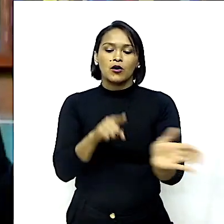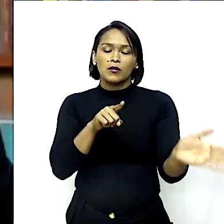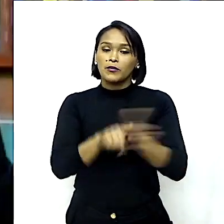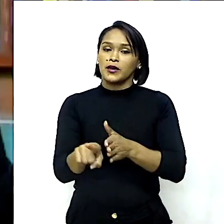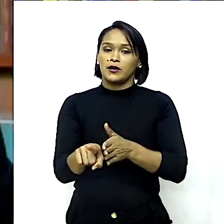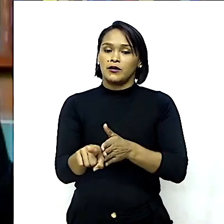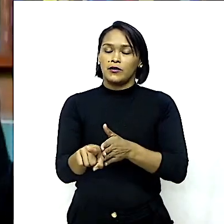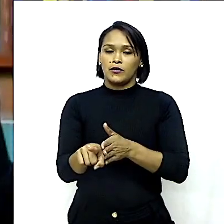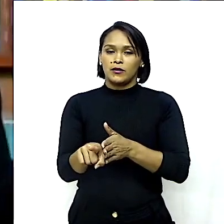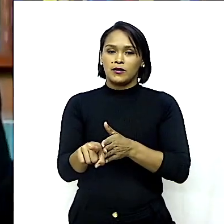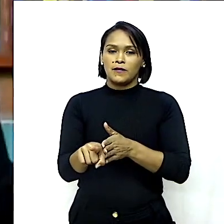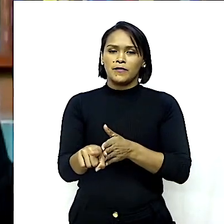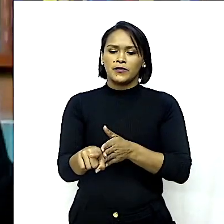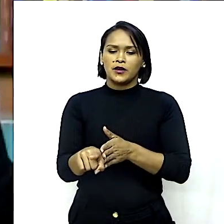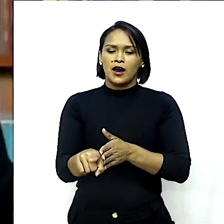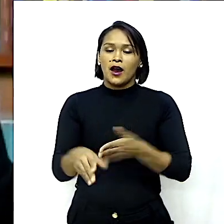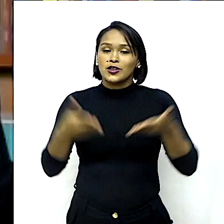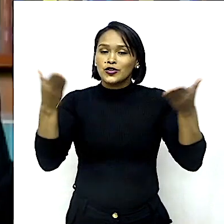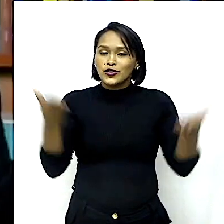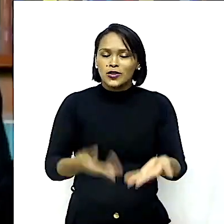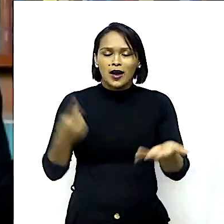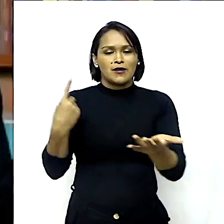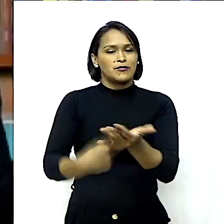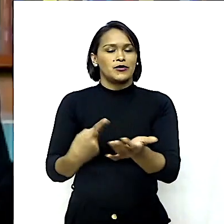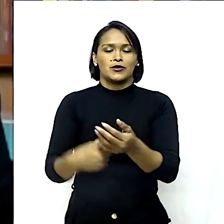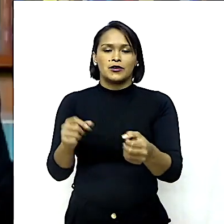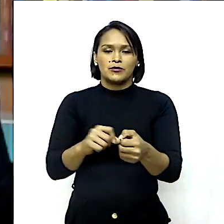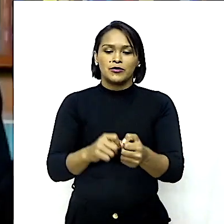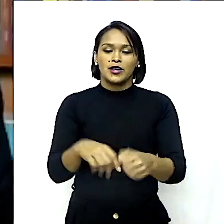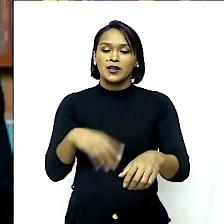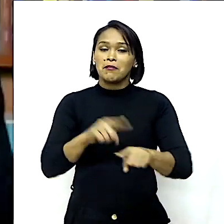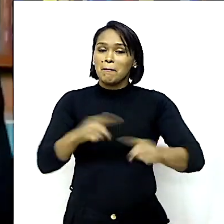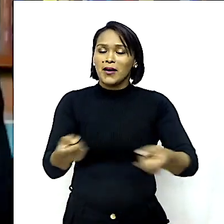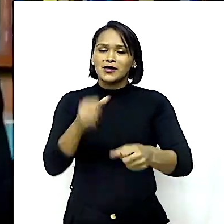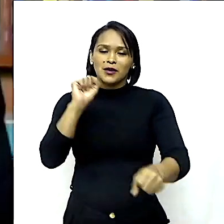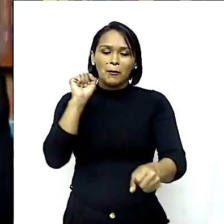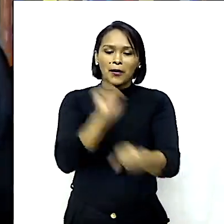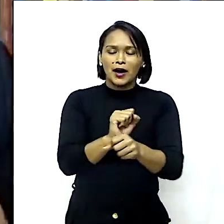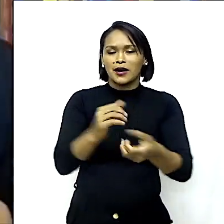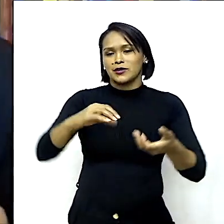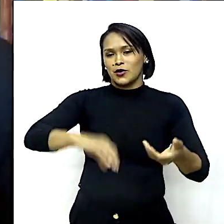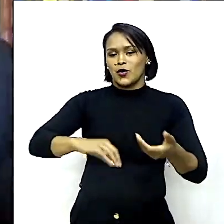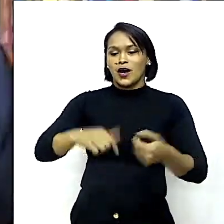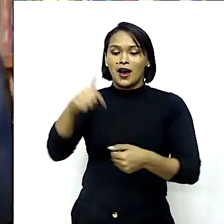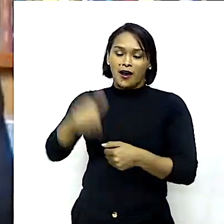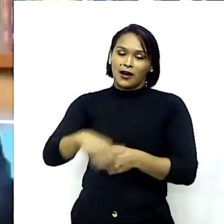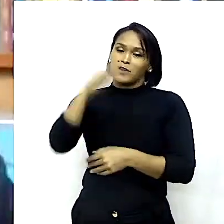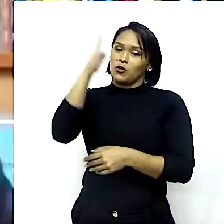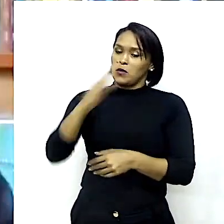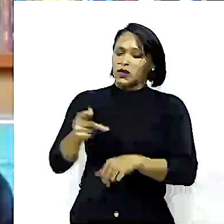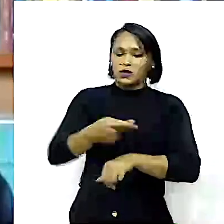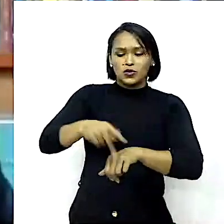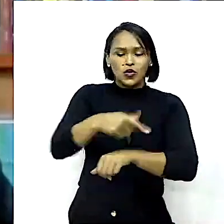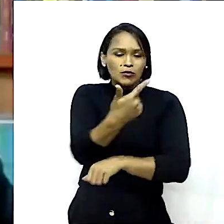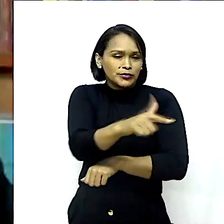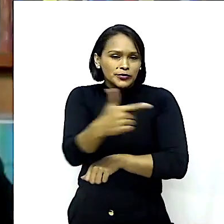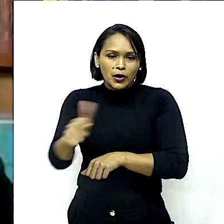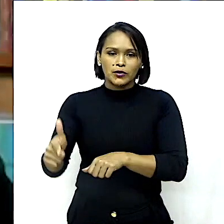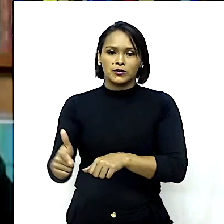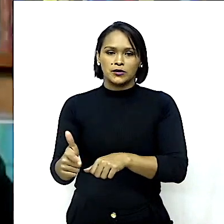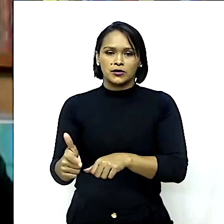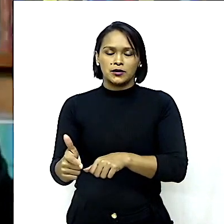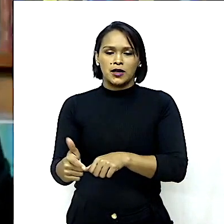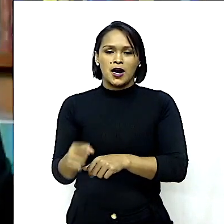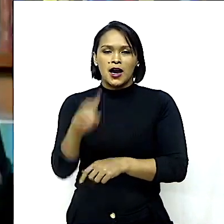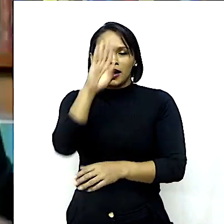pergunta que já já foram negociados estão prontos e estão parados nos congressos sejam do nosso país sejam dos outros então acho que